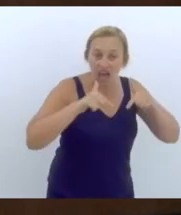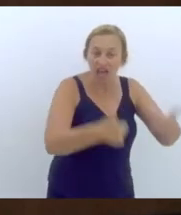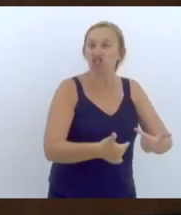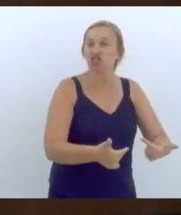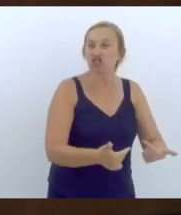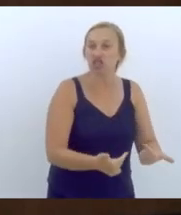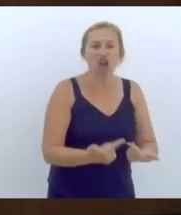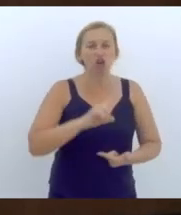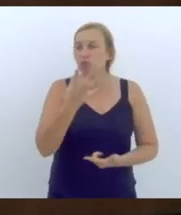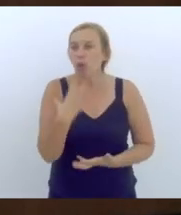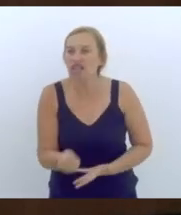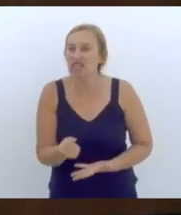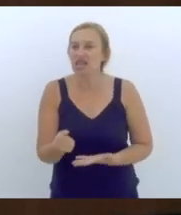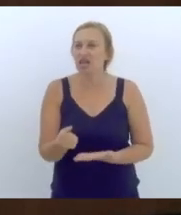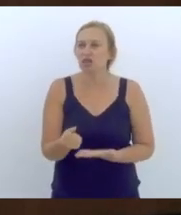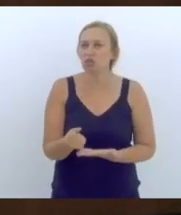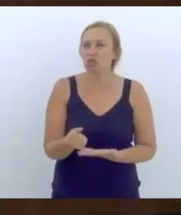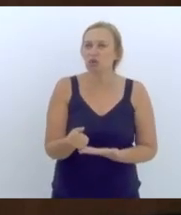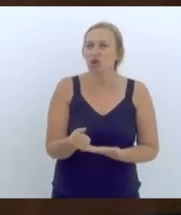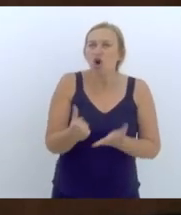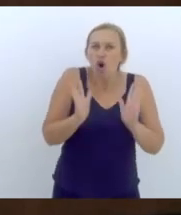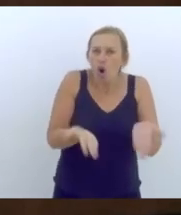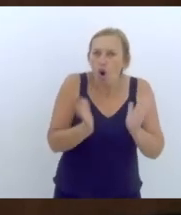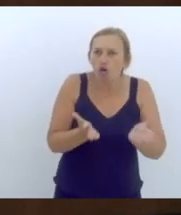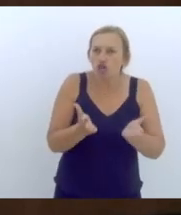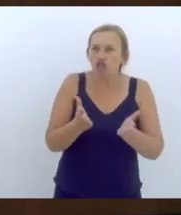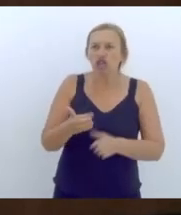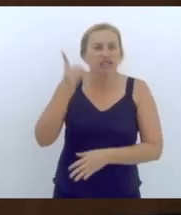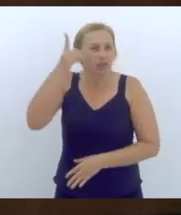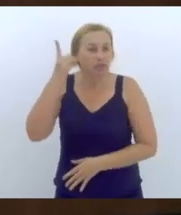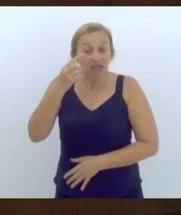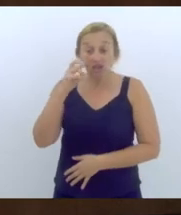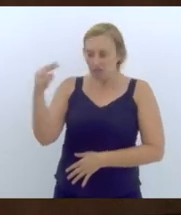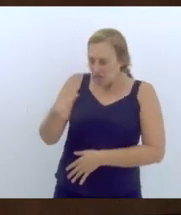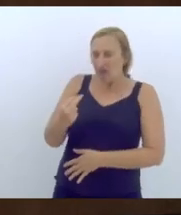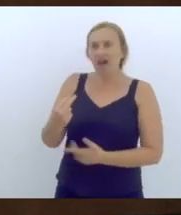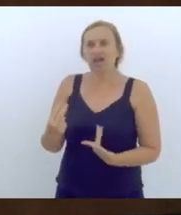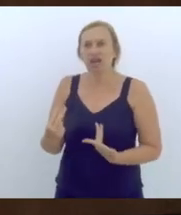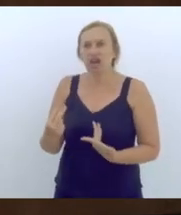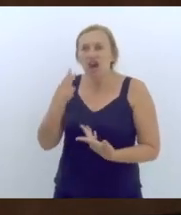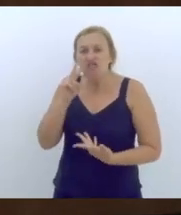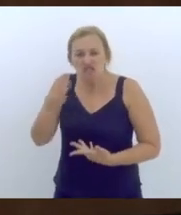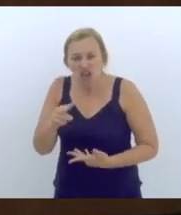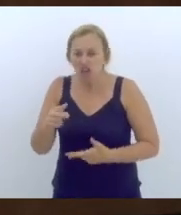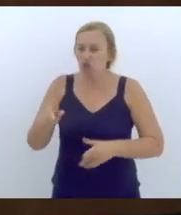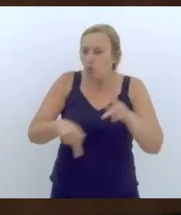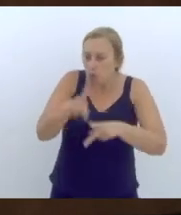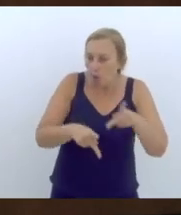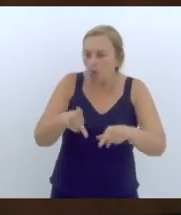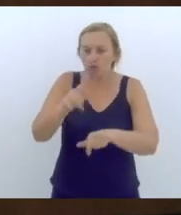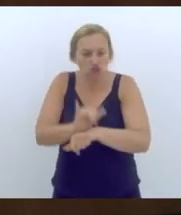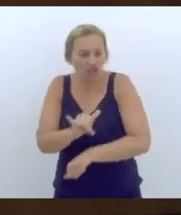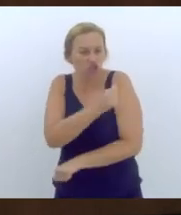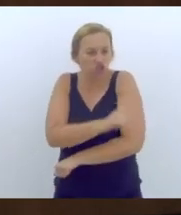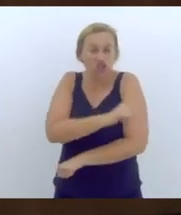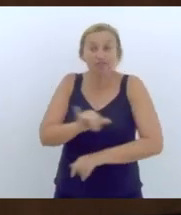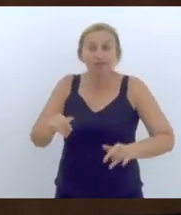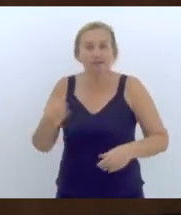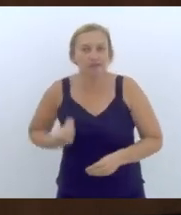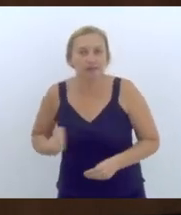É inadmissível hoje, senhora presidente. Nobres deputados que me escutam aqui, ver o que a população do Estado do Rio de Janeiro está